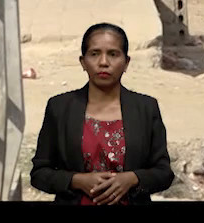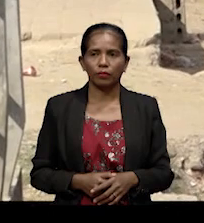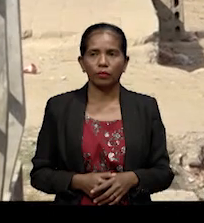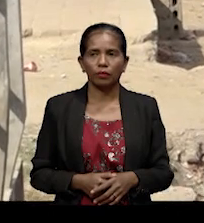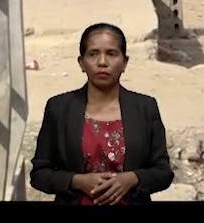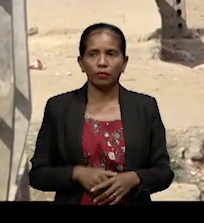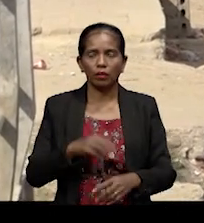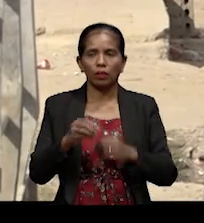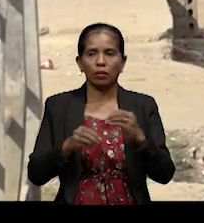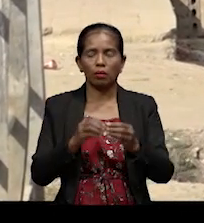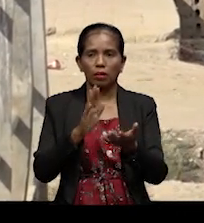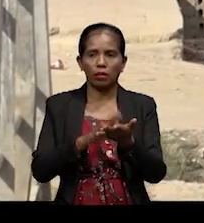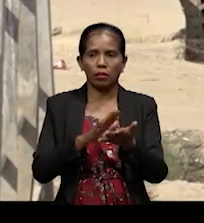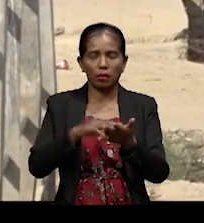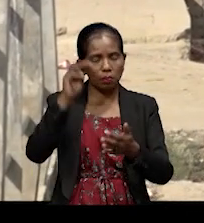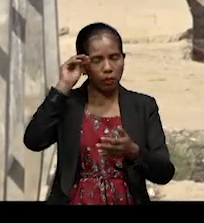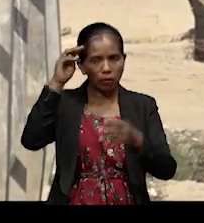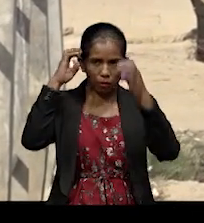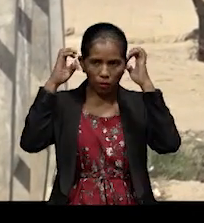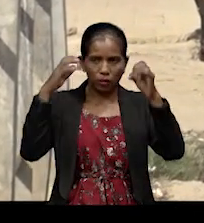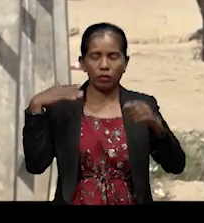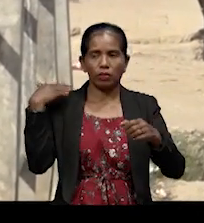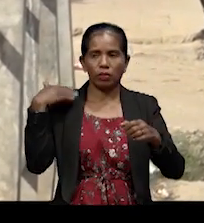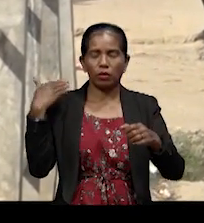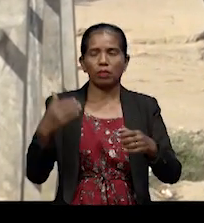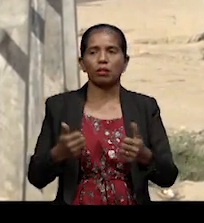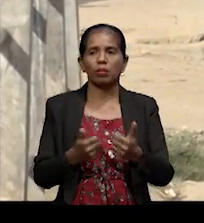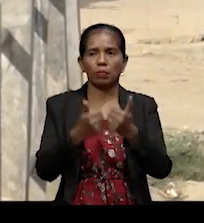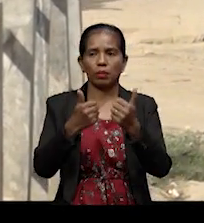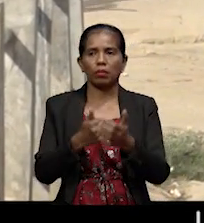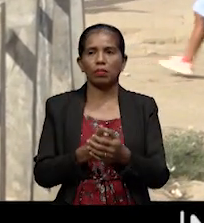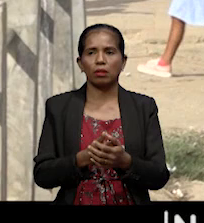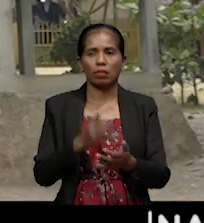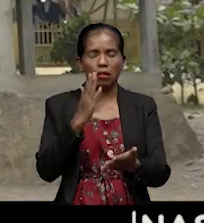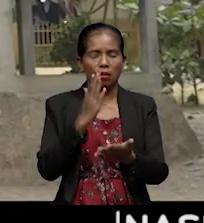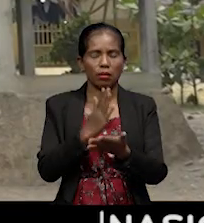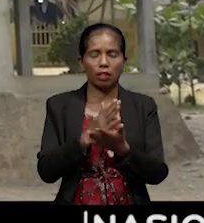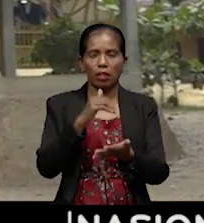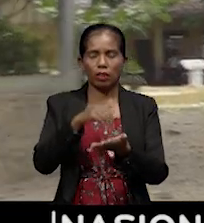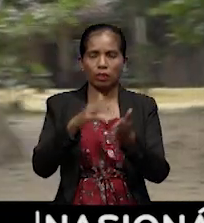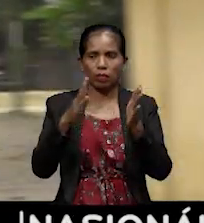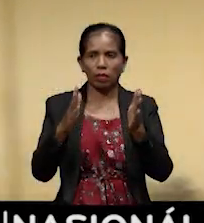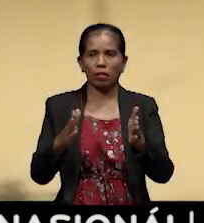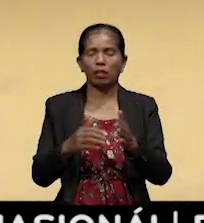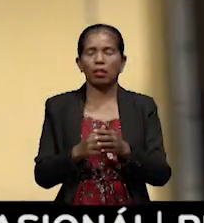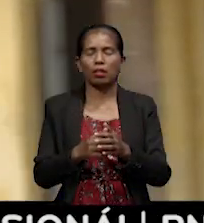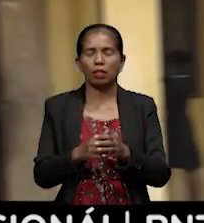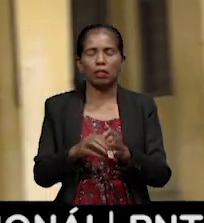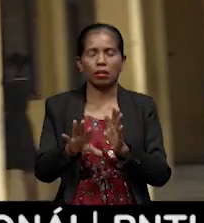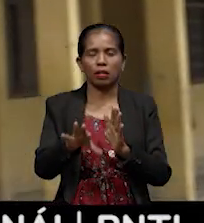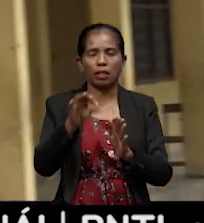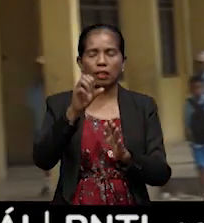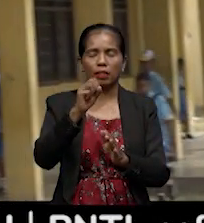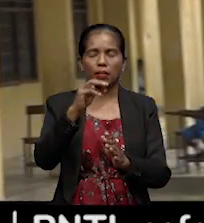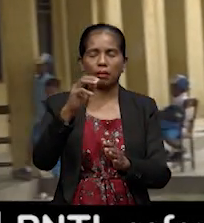Relação circular no Ministério da Educação, Juventude e no Desporto Hassai, onde bando estudante Sira e nível primário ou secundário, o